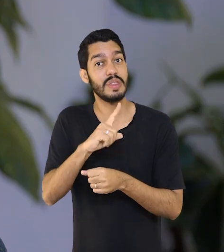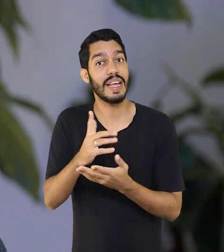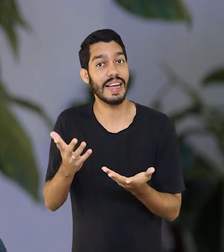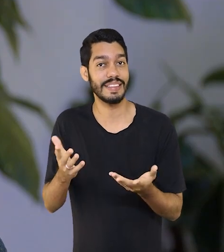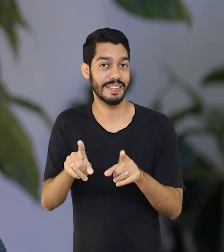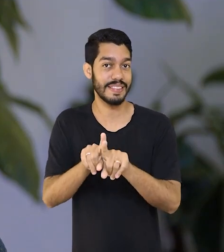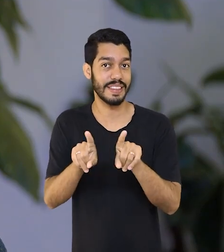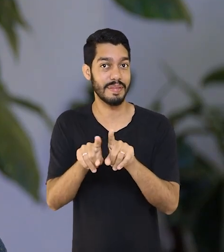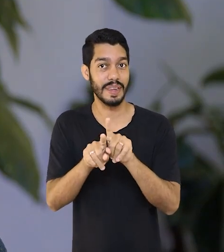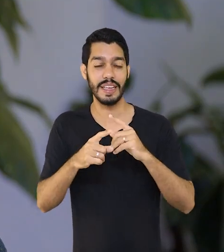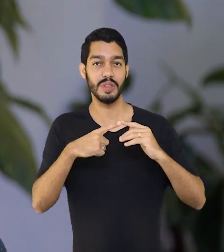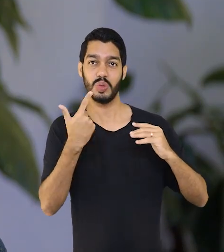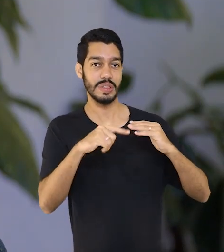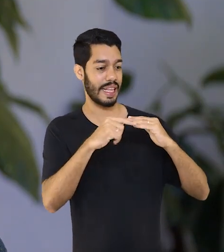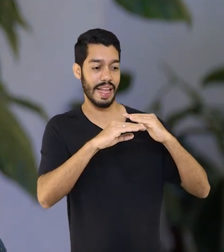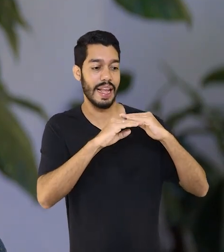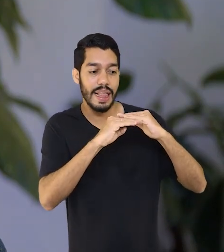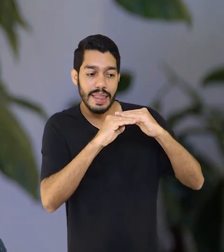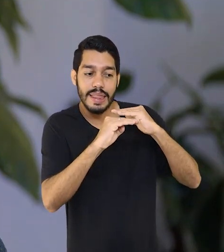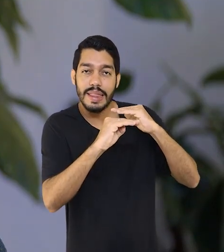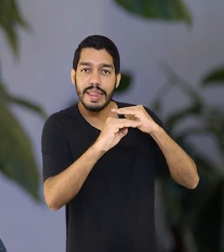Pode ser que aconteça, não é linear,